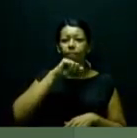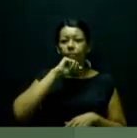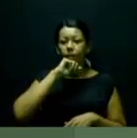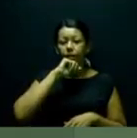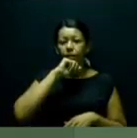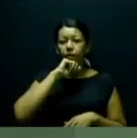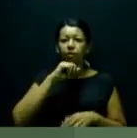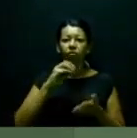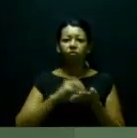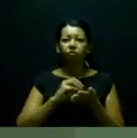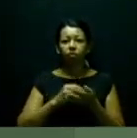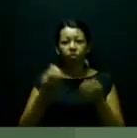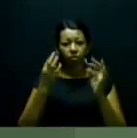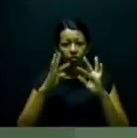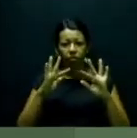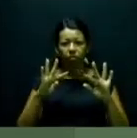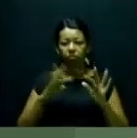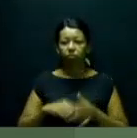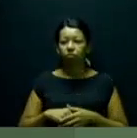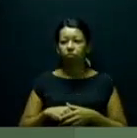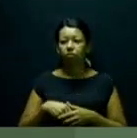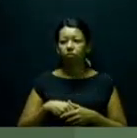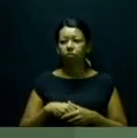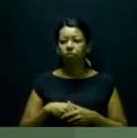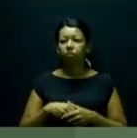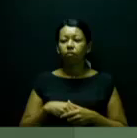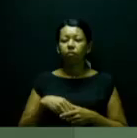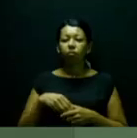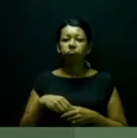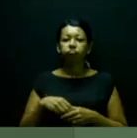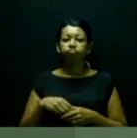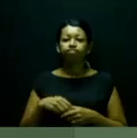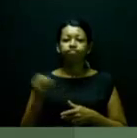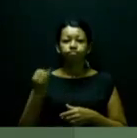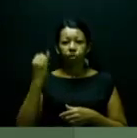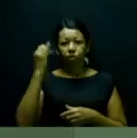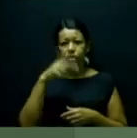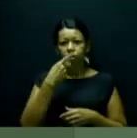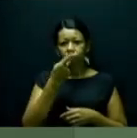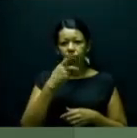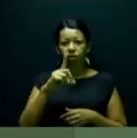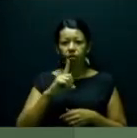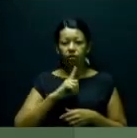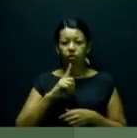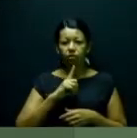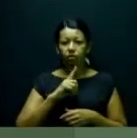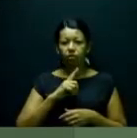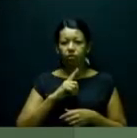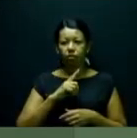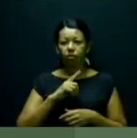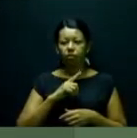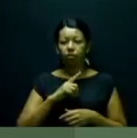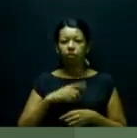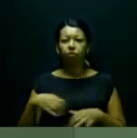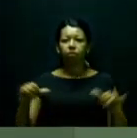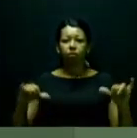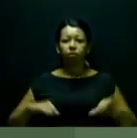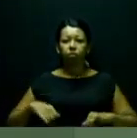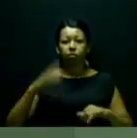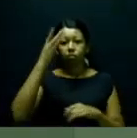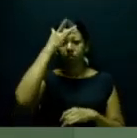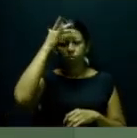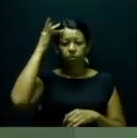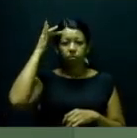atenção. Eu vou voltar a falar desse caso, presidente, porque é muito importante e tem machucado muito as mães que têm